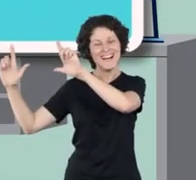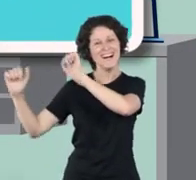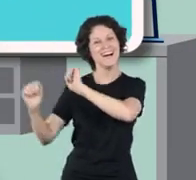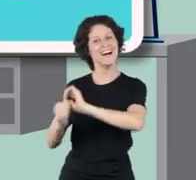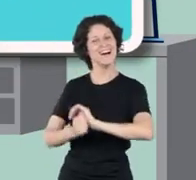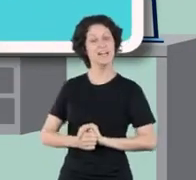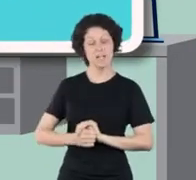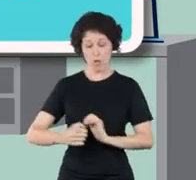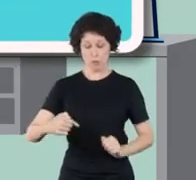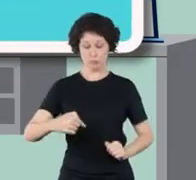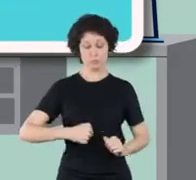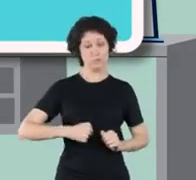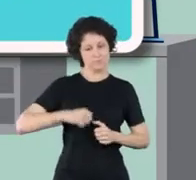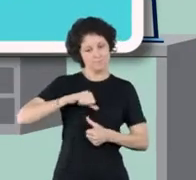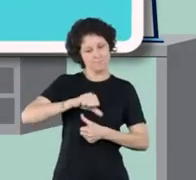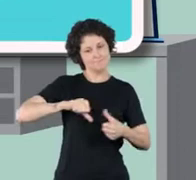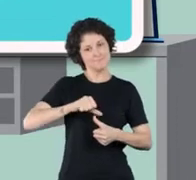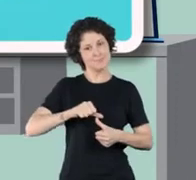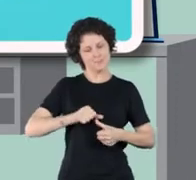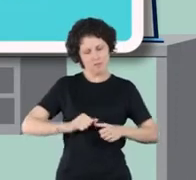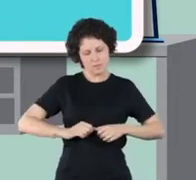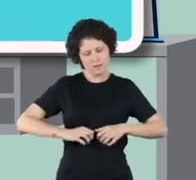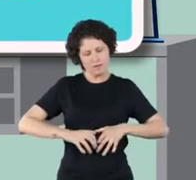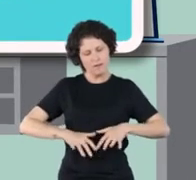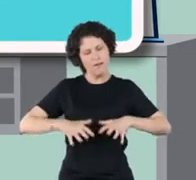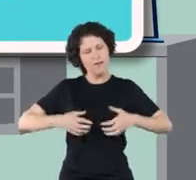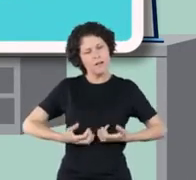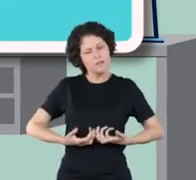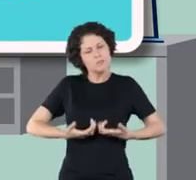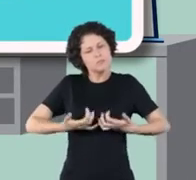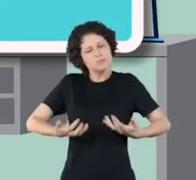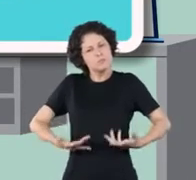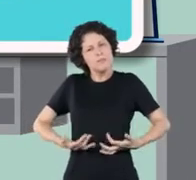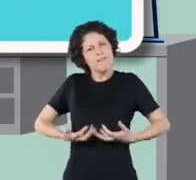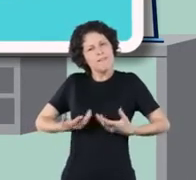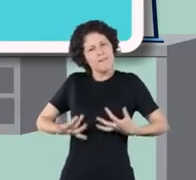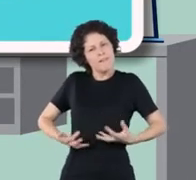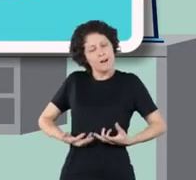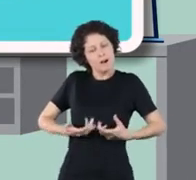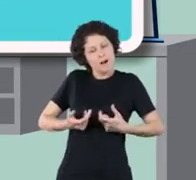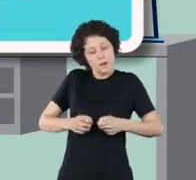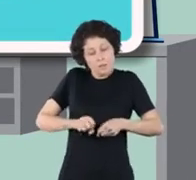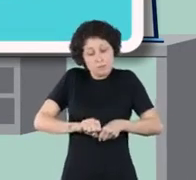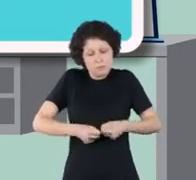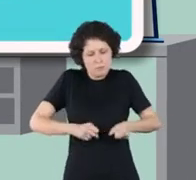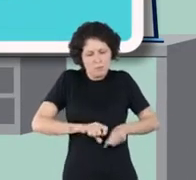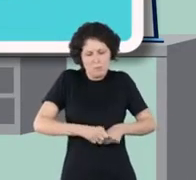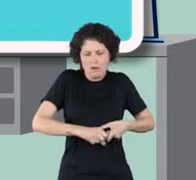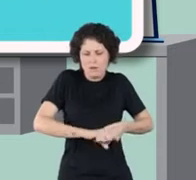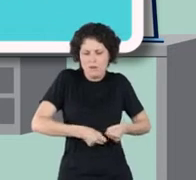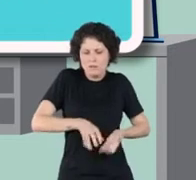Chegando no estômago, o bolo alimentar é mergulhado em um líquido ácido chamado suco gástrico. Nele, muitas moléculas são